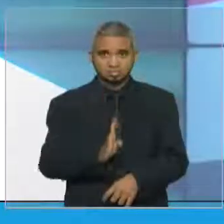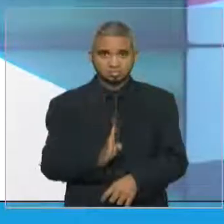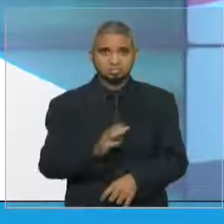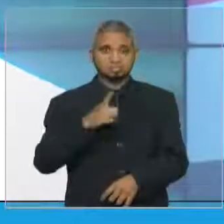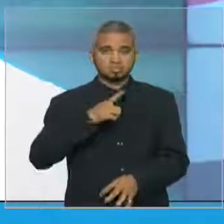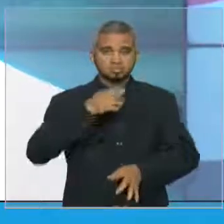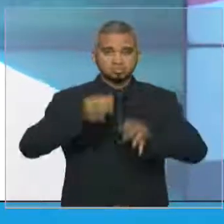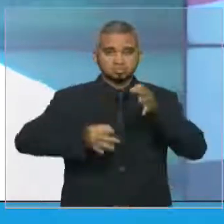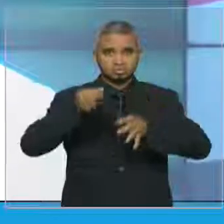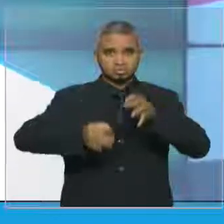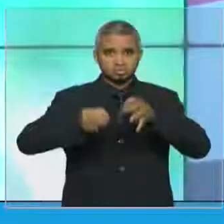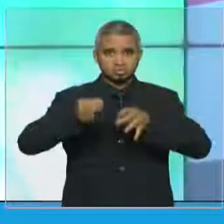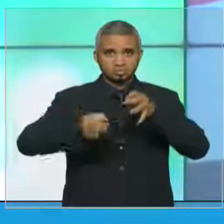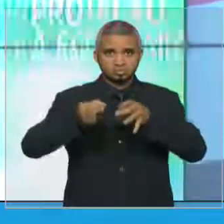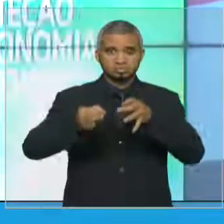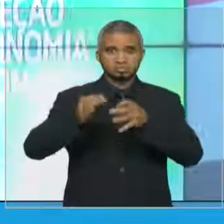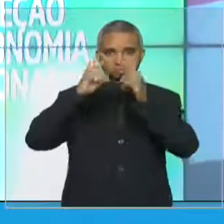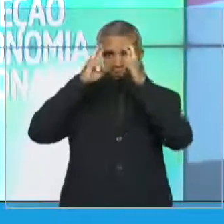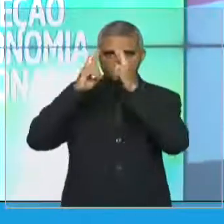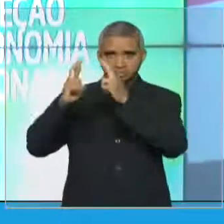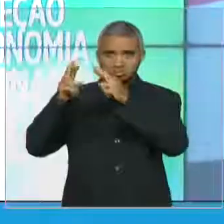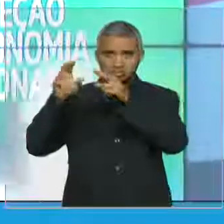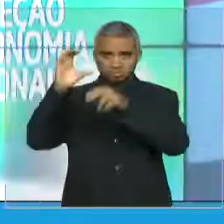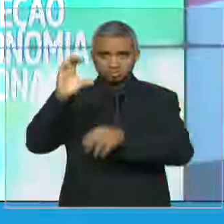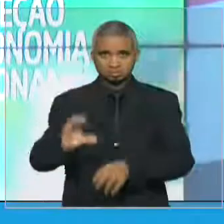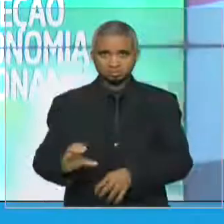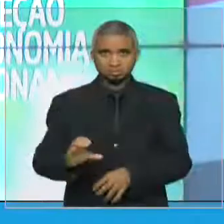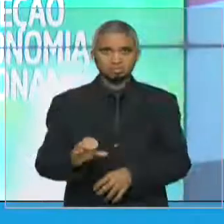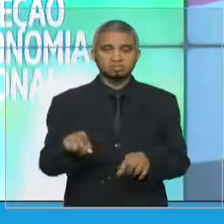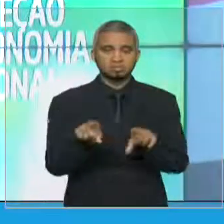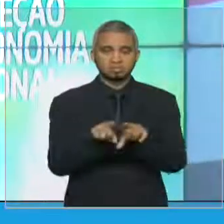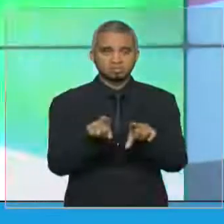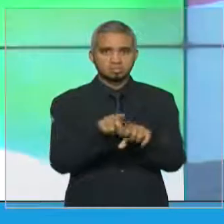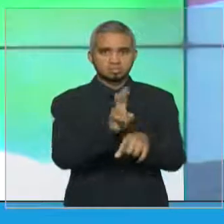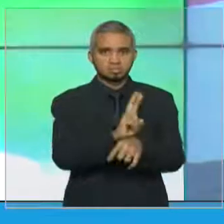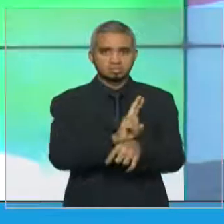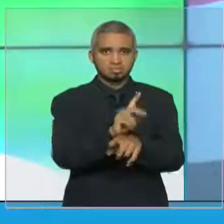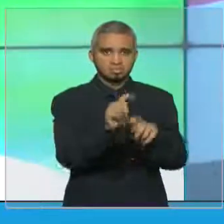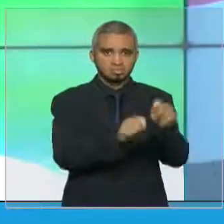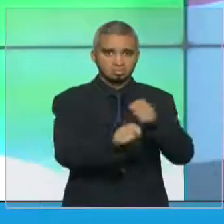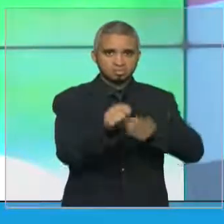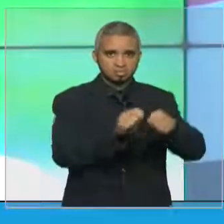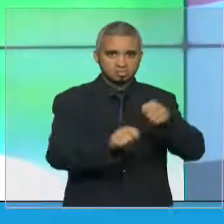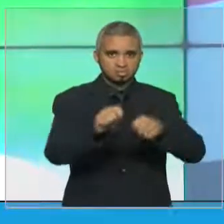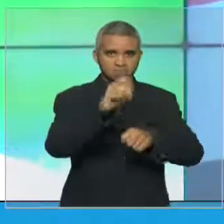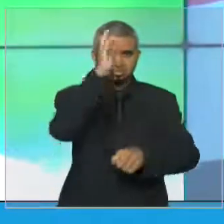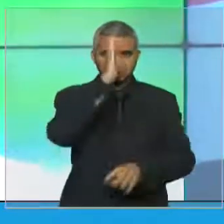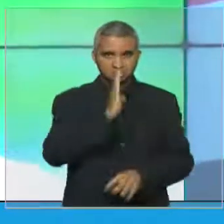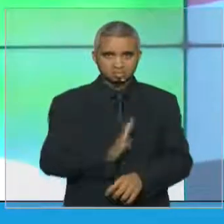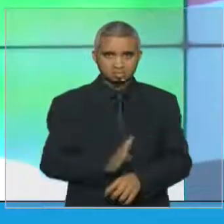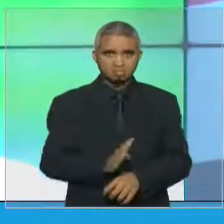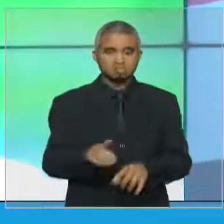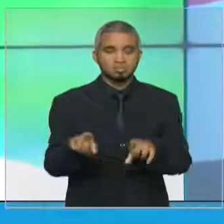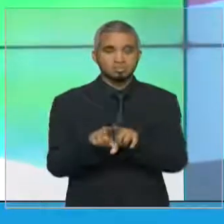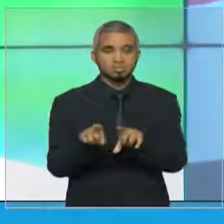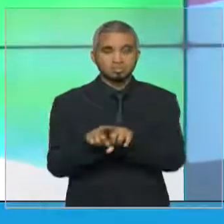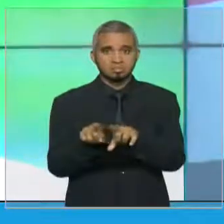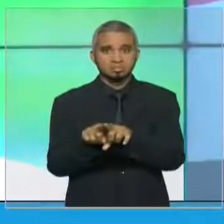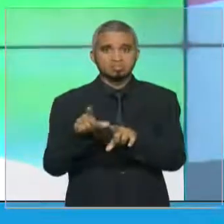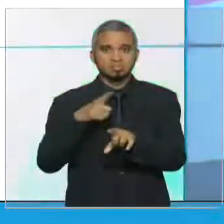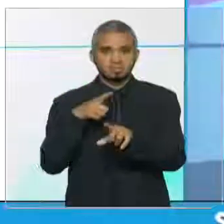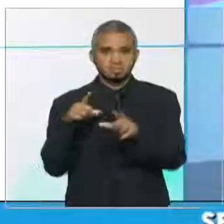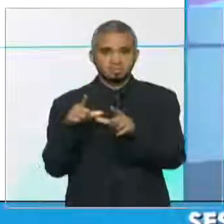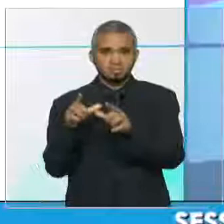respeito ao cidadão. Proteção à economia nacional. Simplificação dos sistemas tributários e